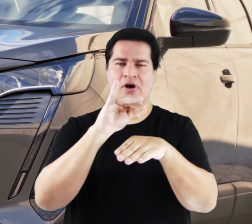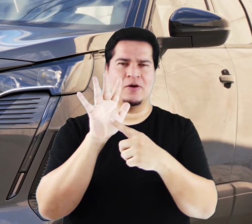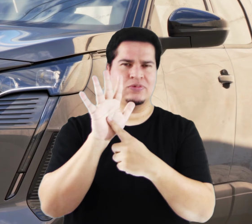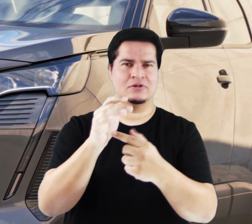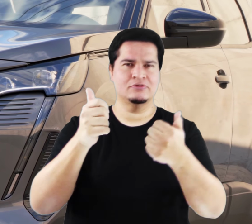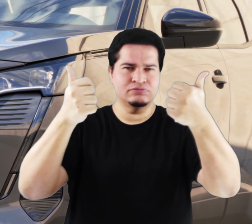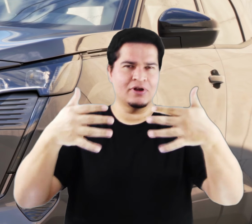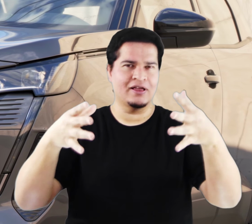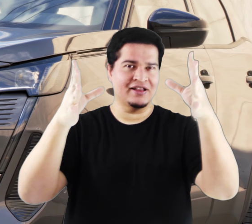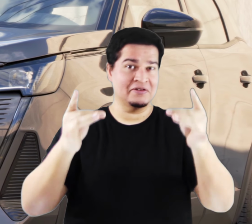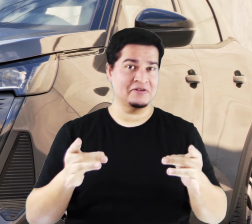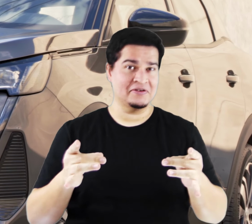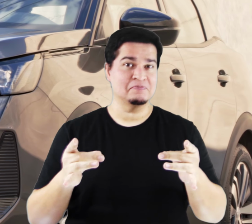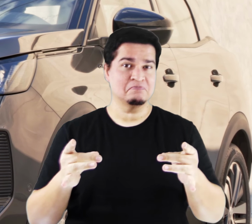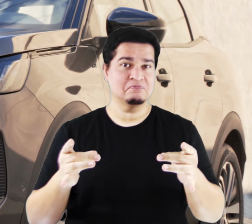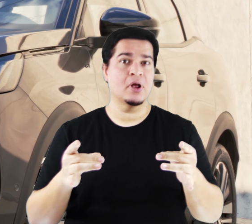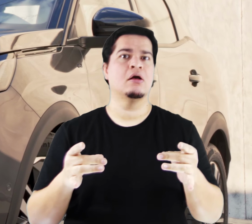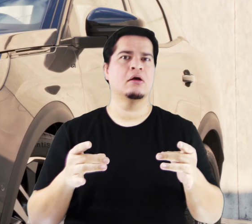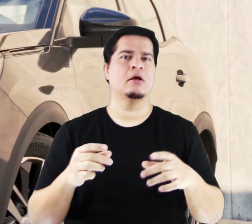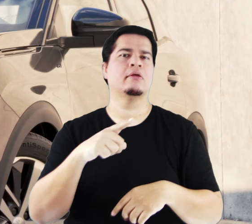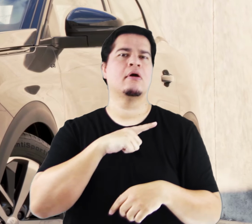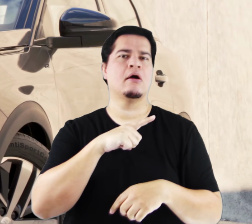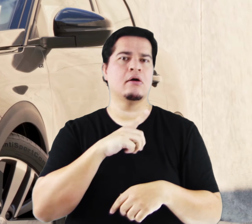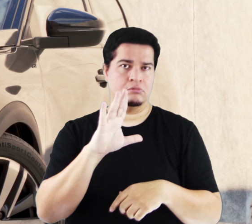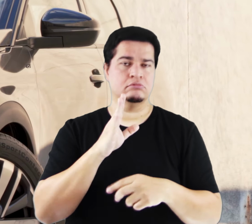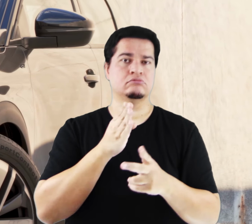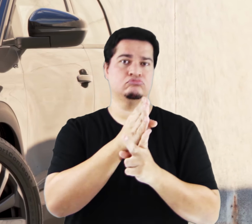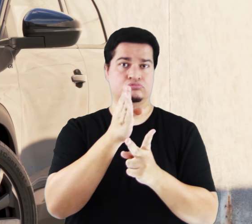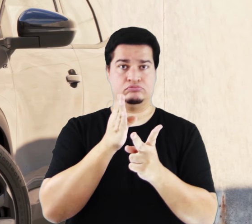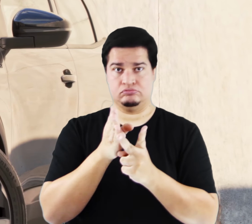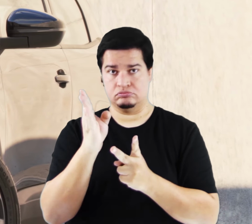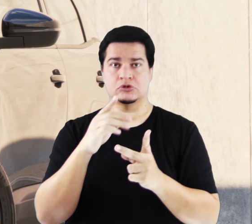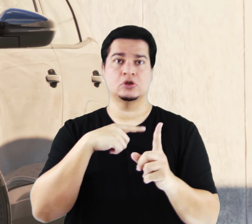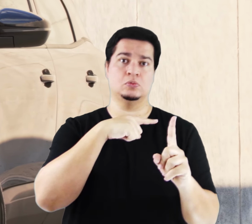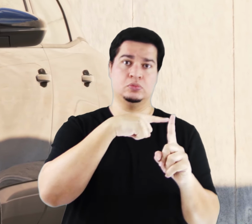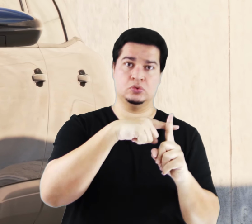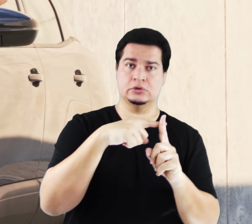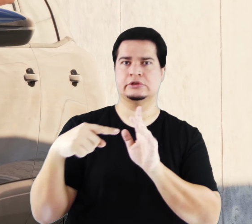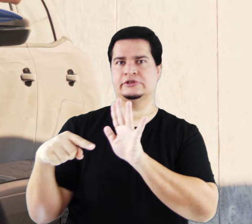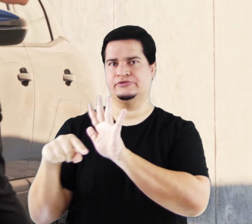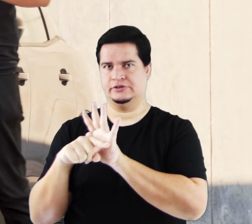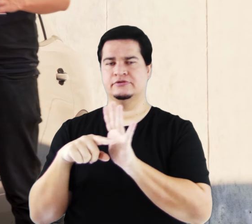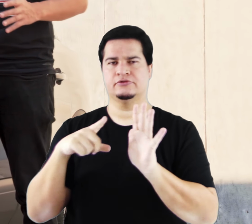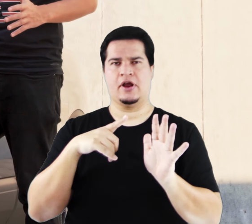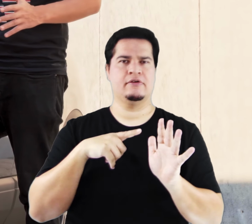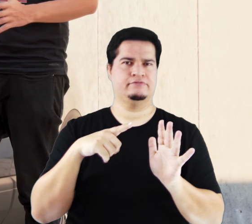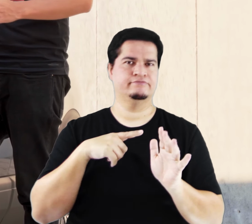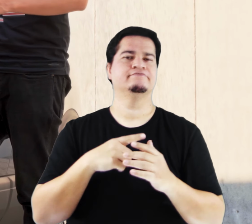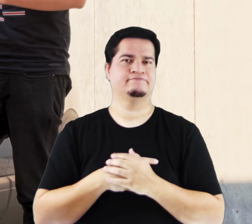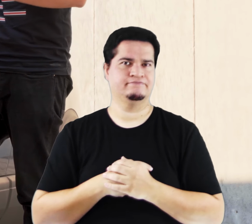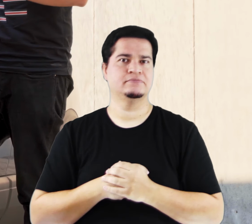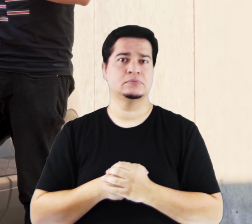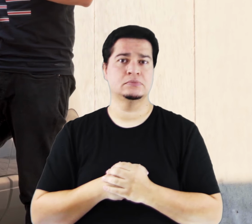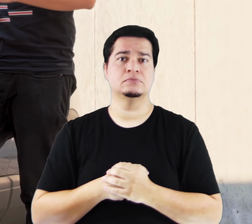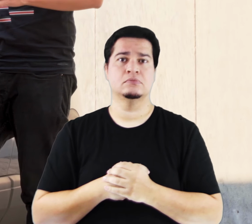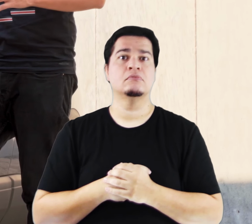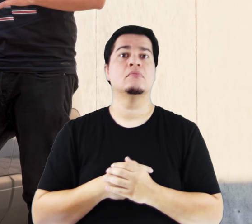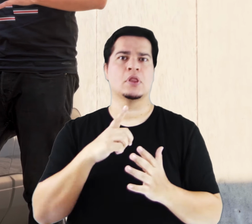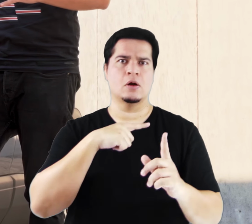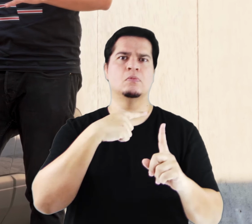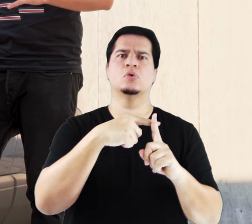história tem dois lados. Aqui, nessa nossa avaliação do Autoline, a gente vai mostrar para vocês os pontos fortes e quase irresistíveis que esse carro